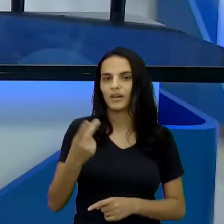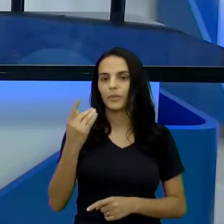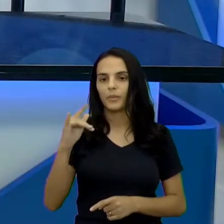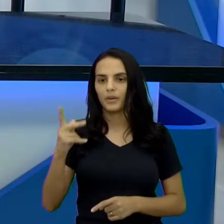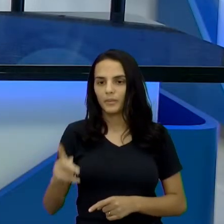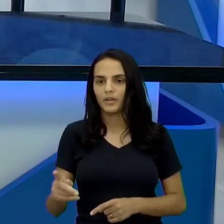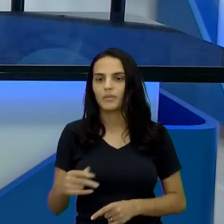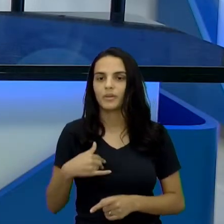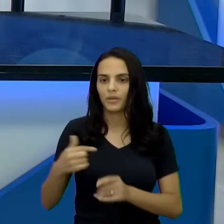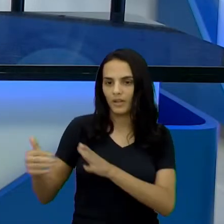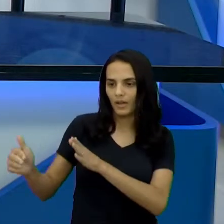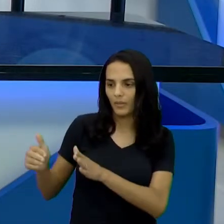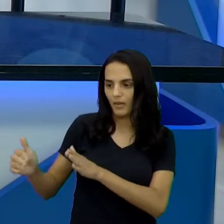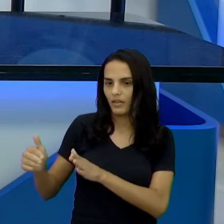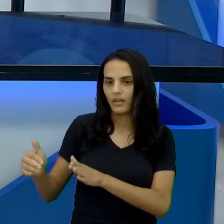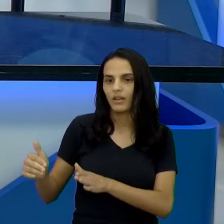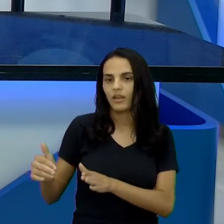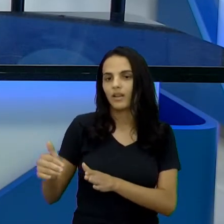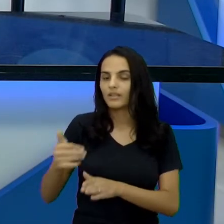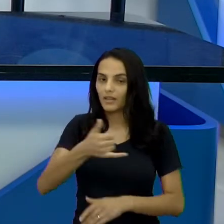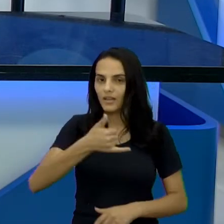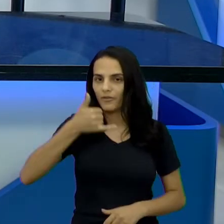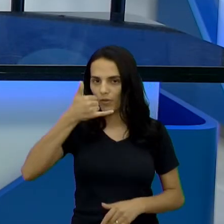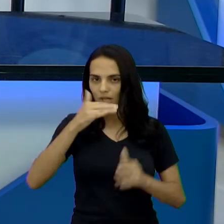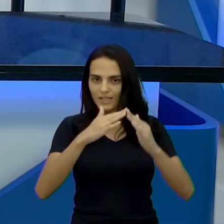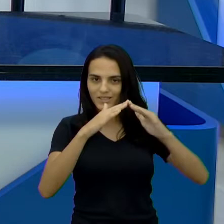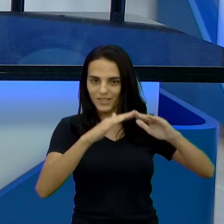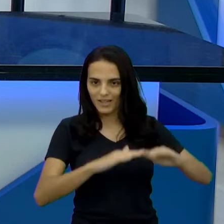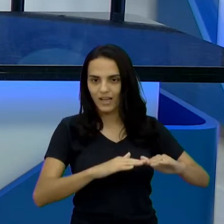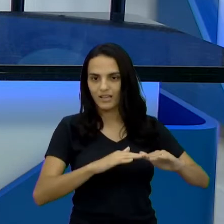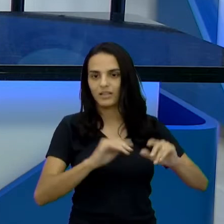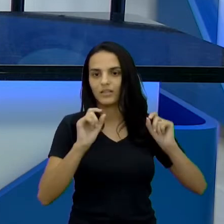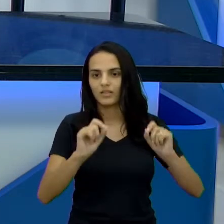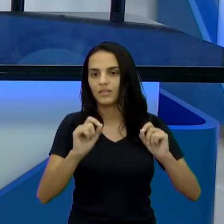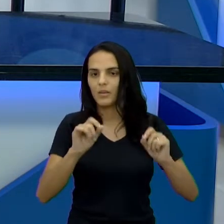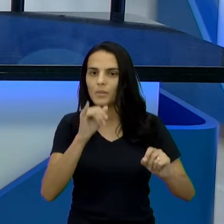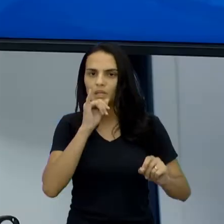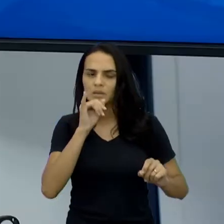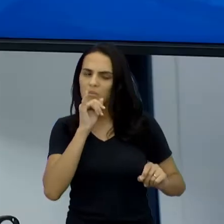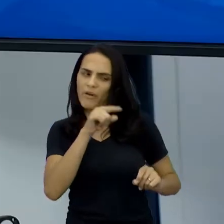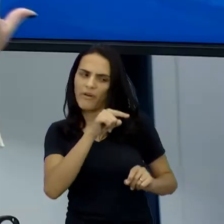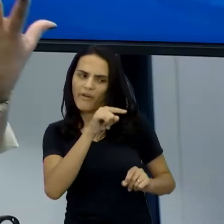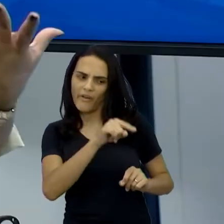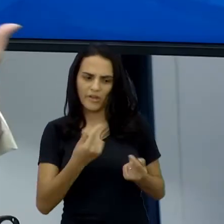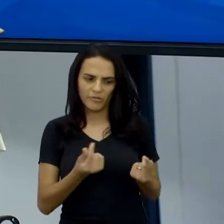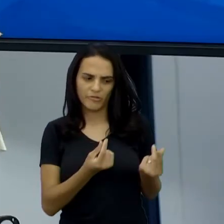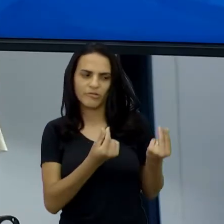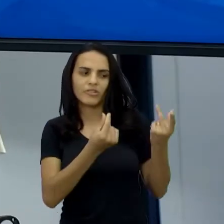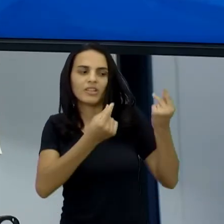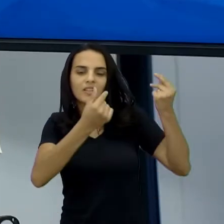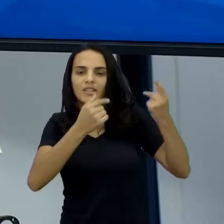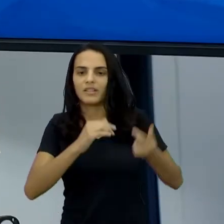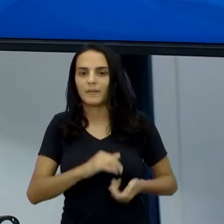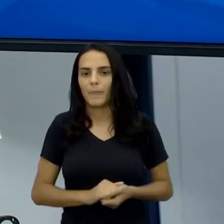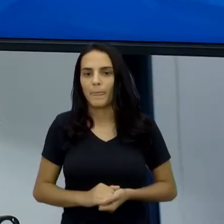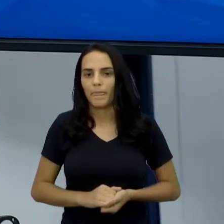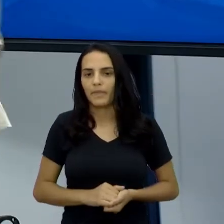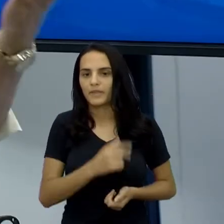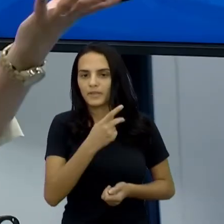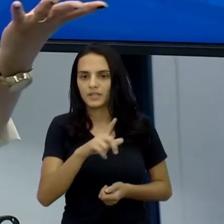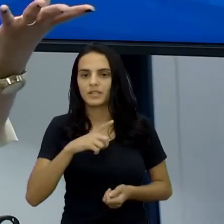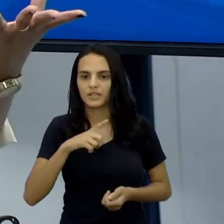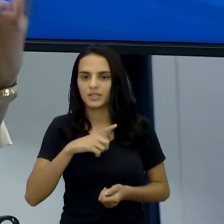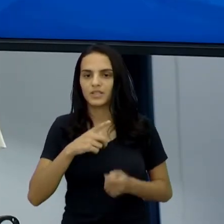época onde telefone fixo em casa era coisa de luxo, só era quem era rico, extremamente rico. Você tinha